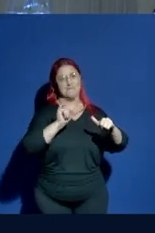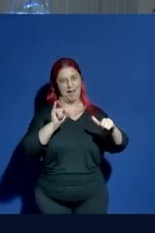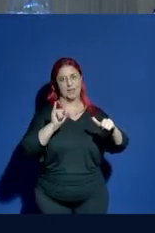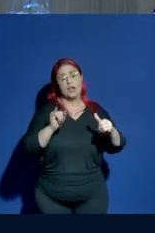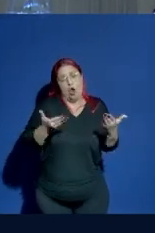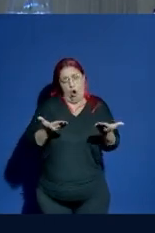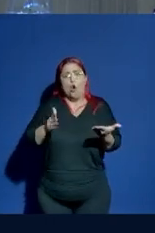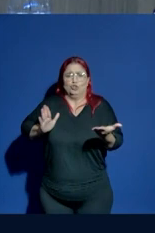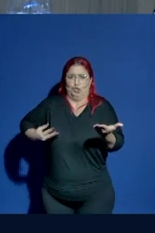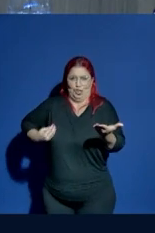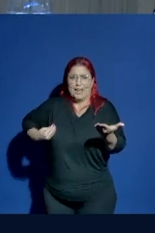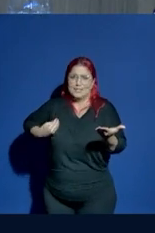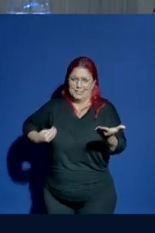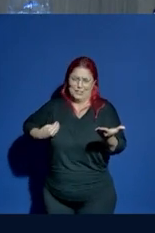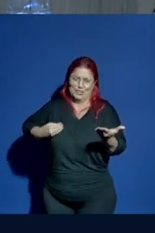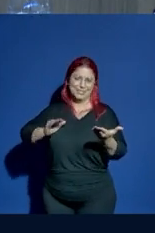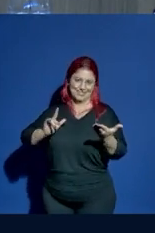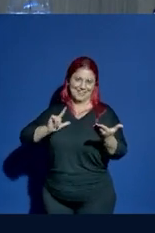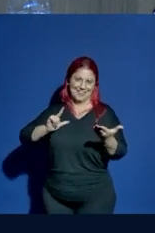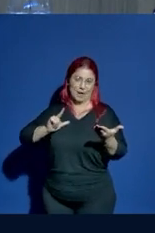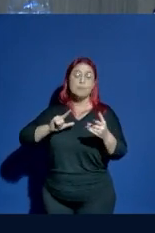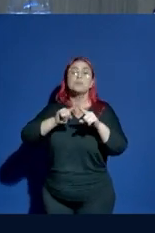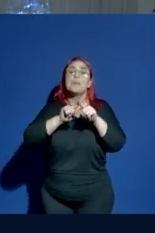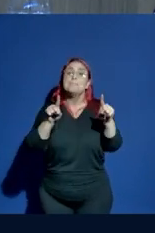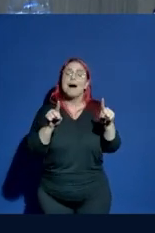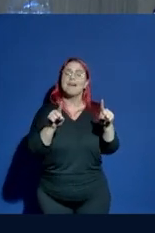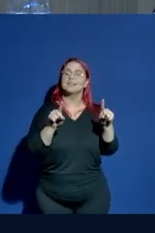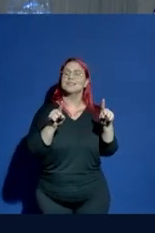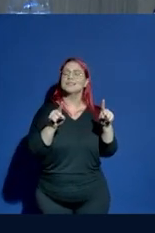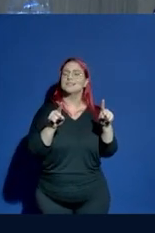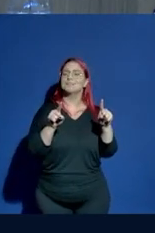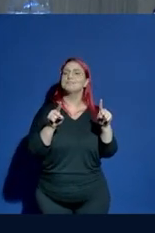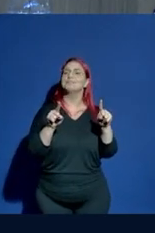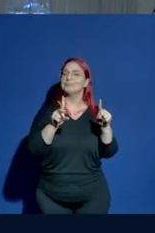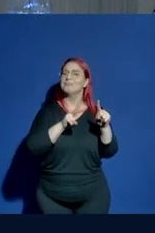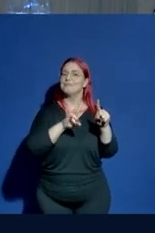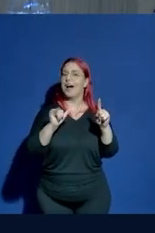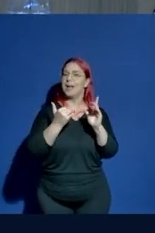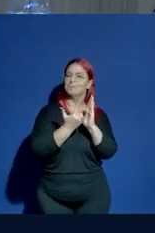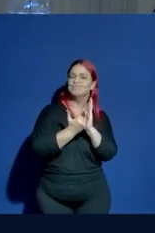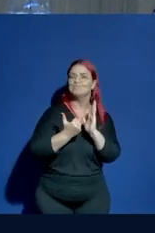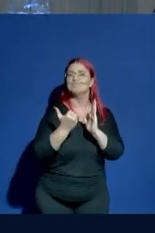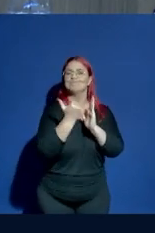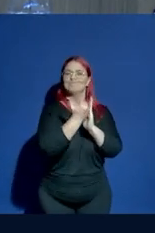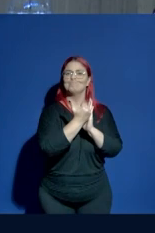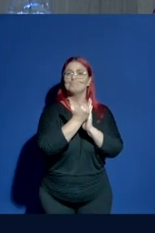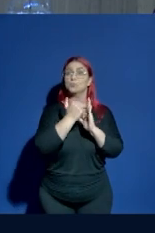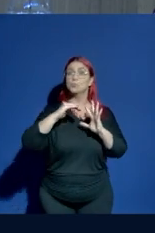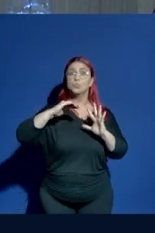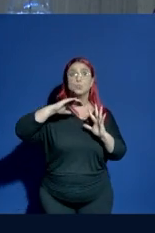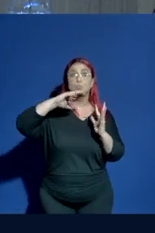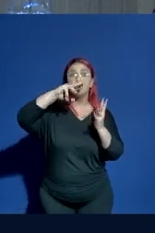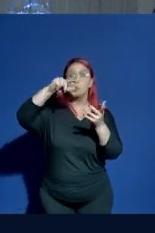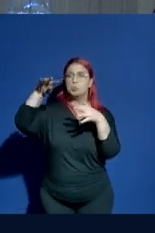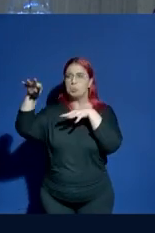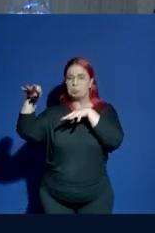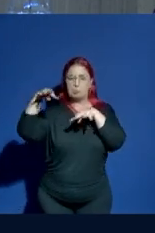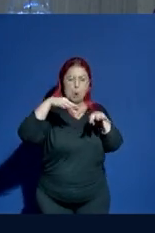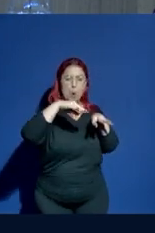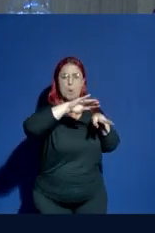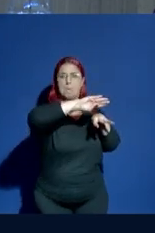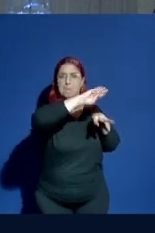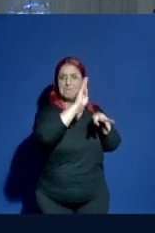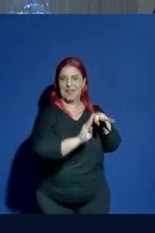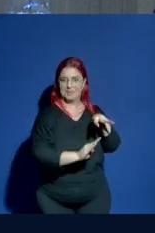já existente já existentes e Pelas nossas perspectivas especial pelo nosso ambiente